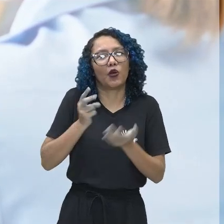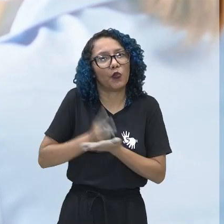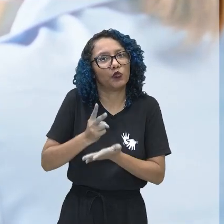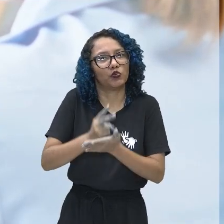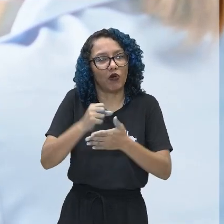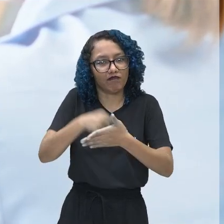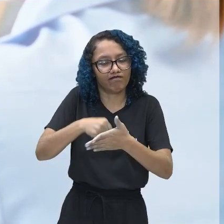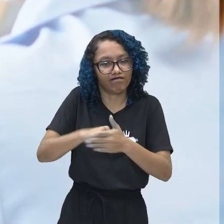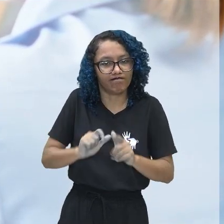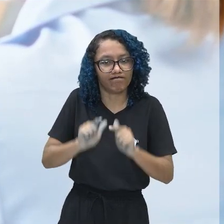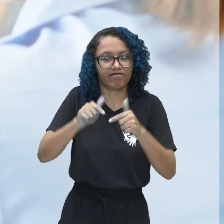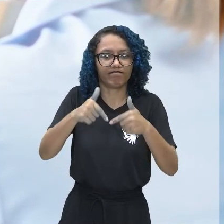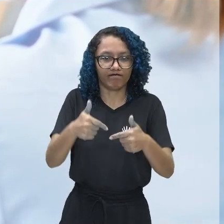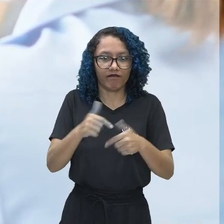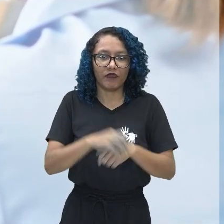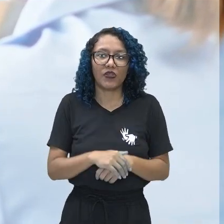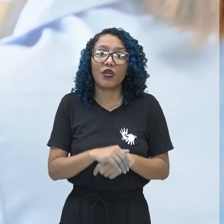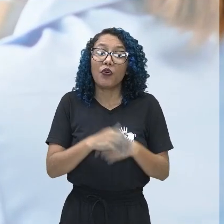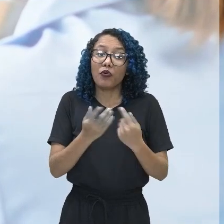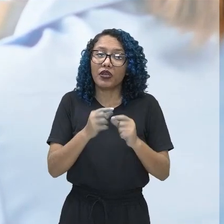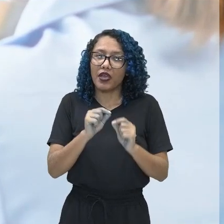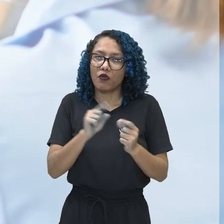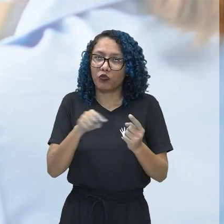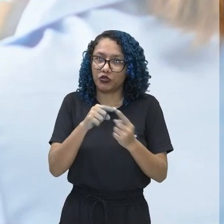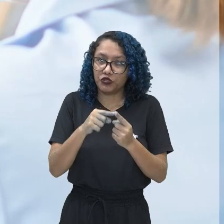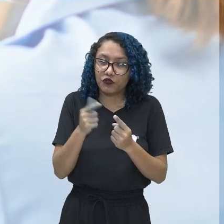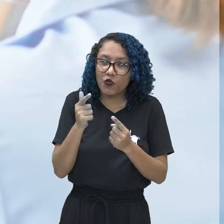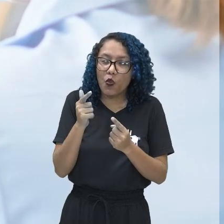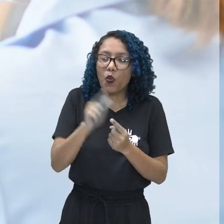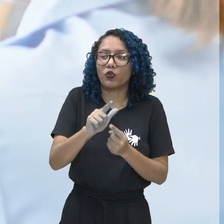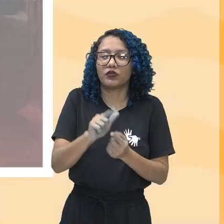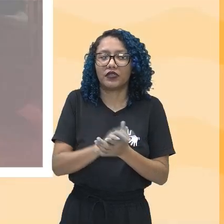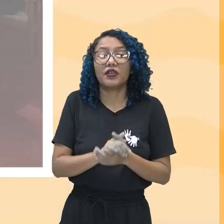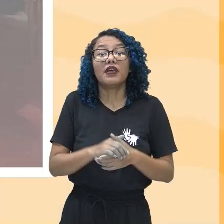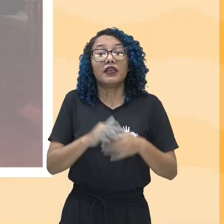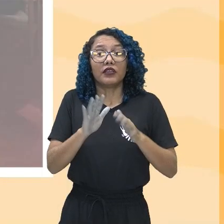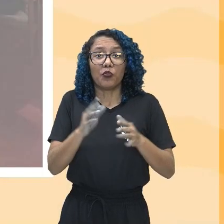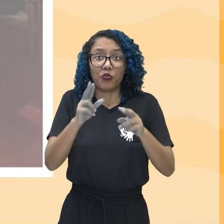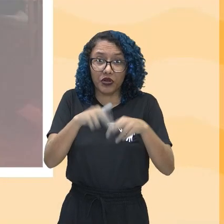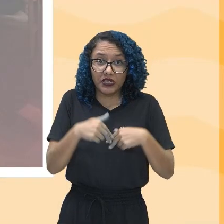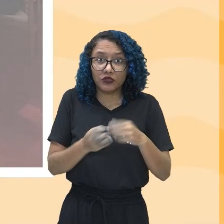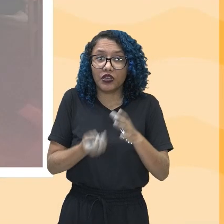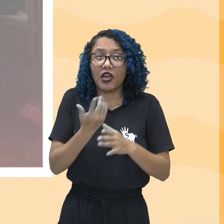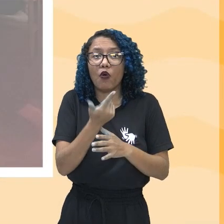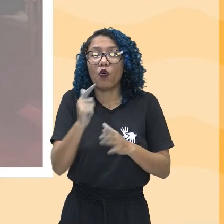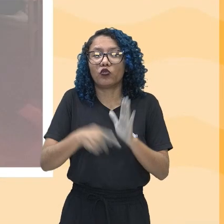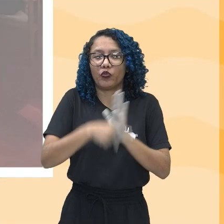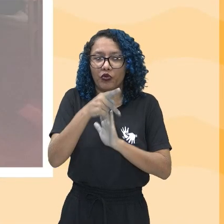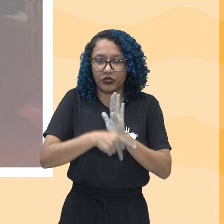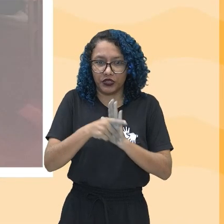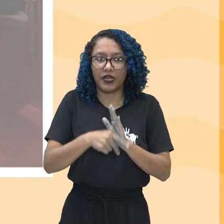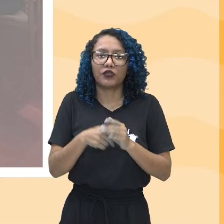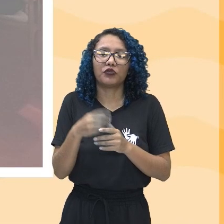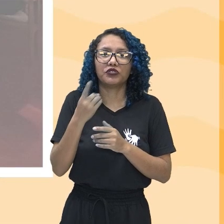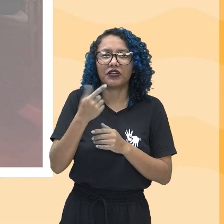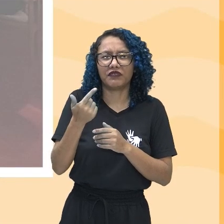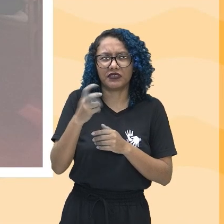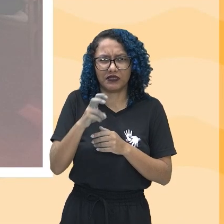dos Objetivos do Milênio em 2015, era necessário um novo plano. Em 25 de setembro de